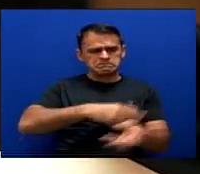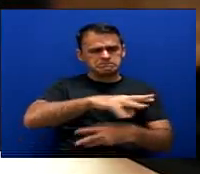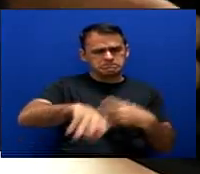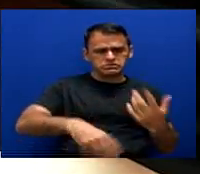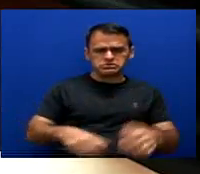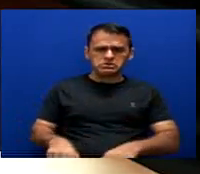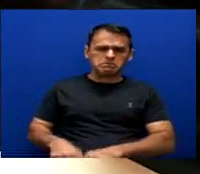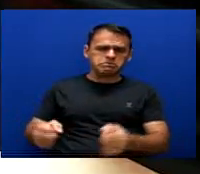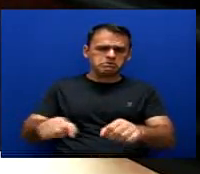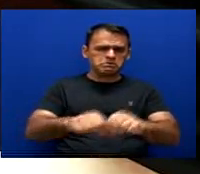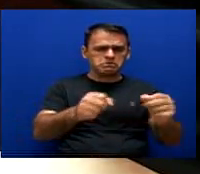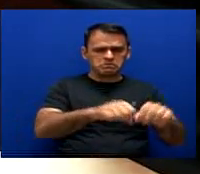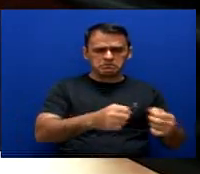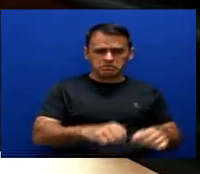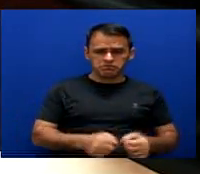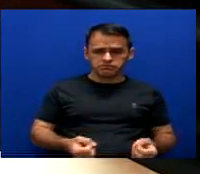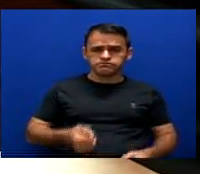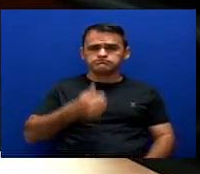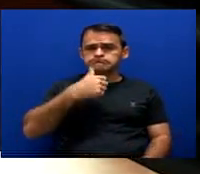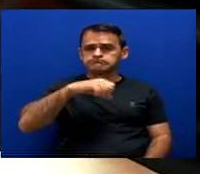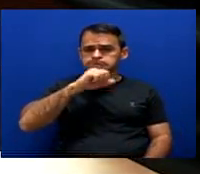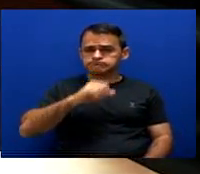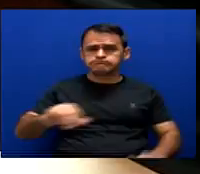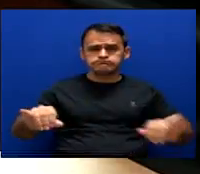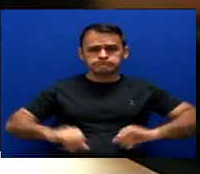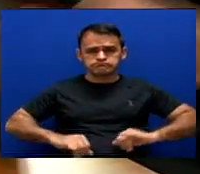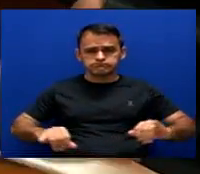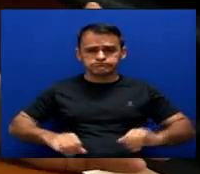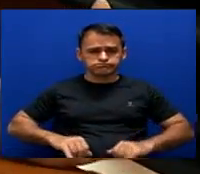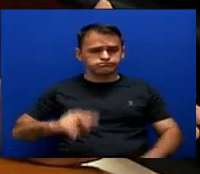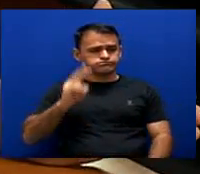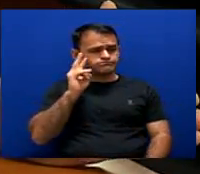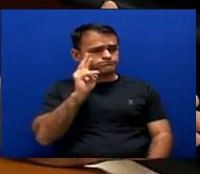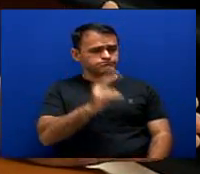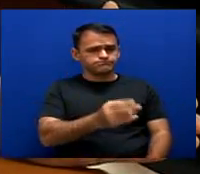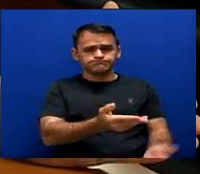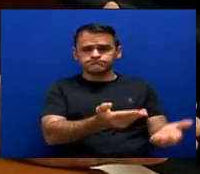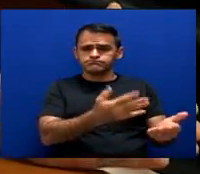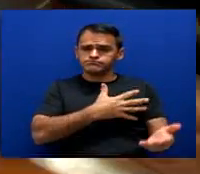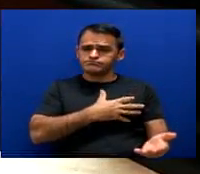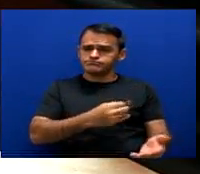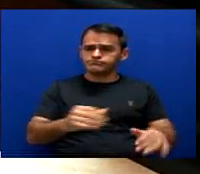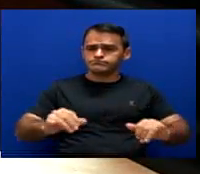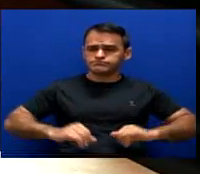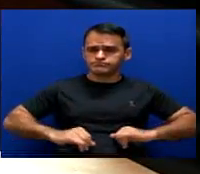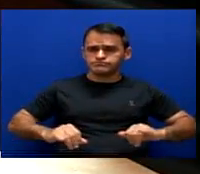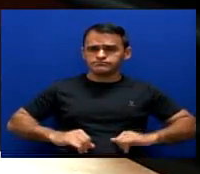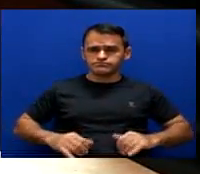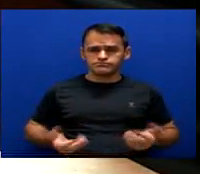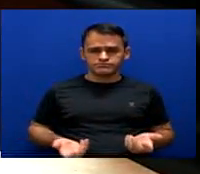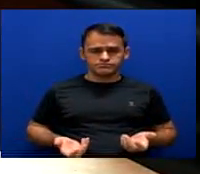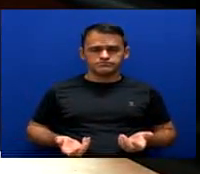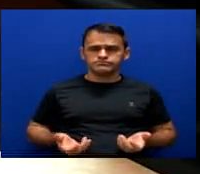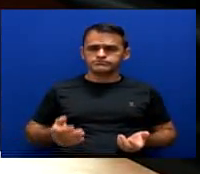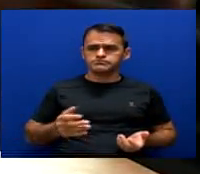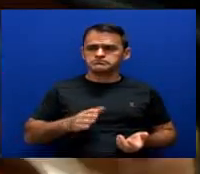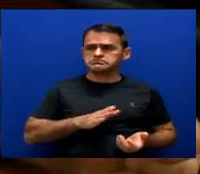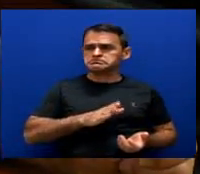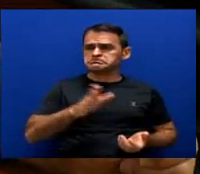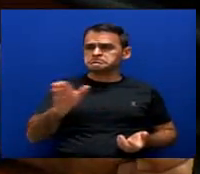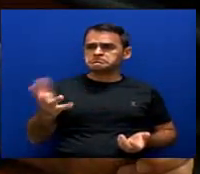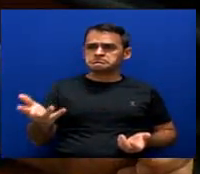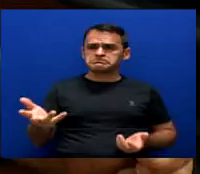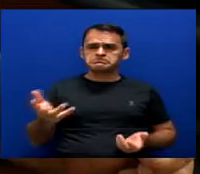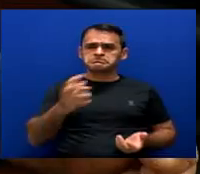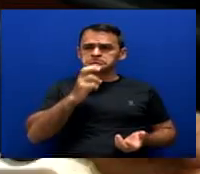já destruiu porque a mãe sofre inversão um filho numa situação dessa aí nós vamos no centro de sorocaba em outro lugar